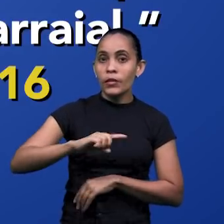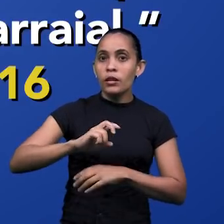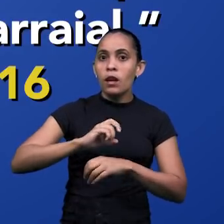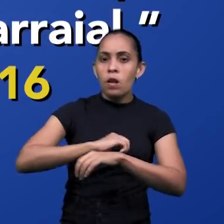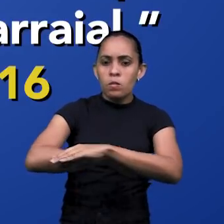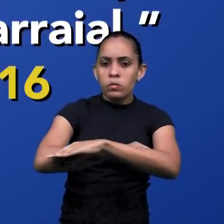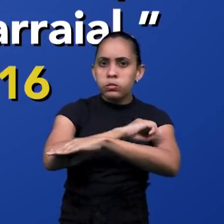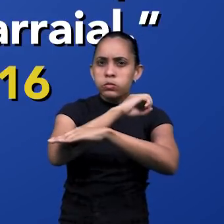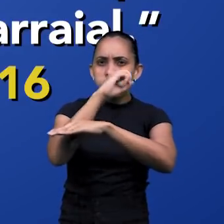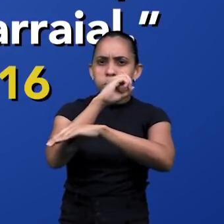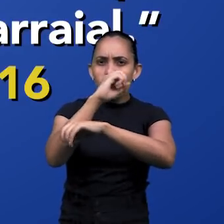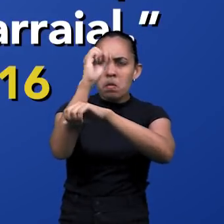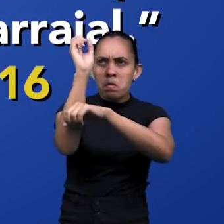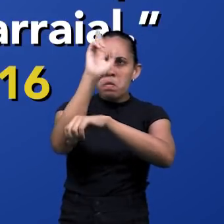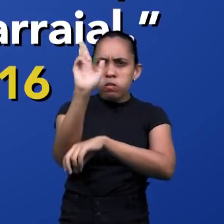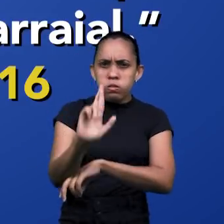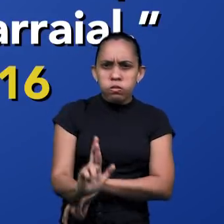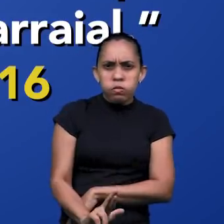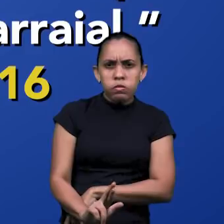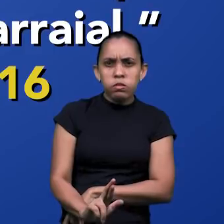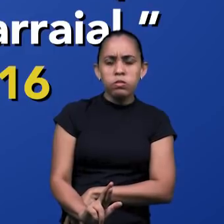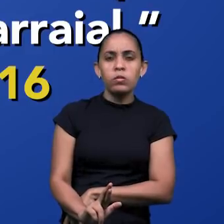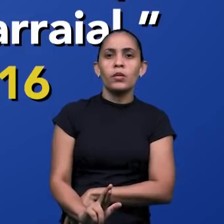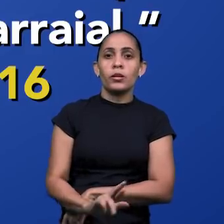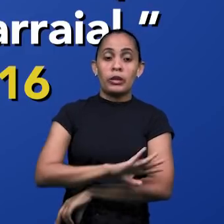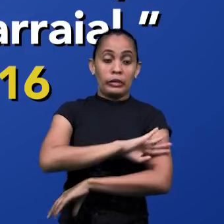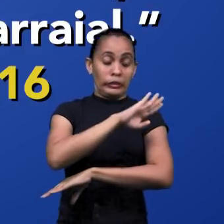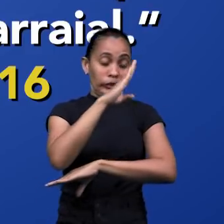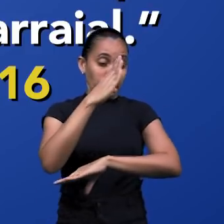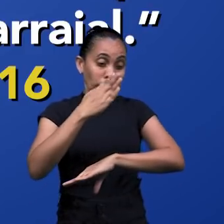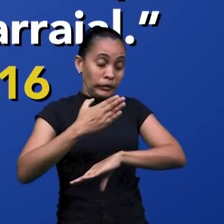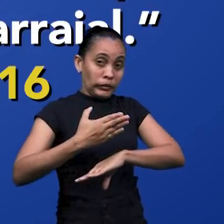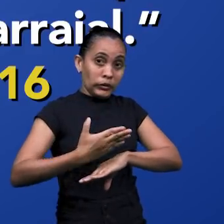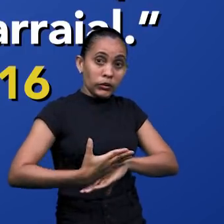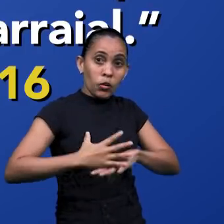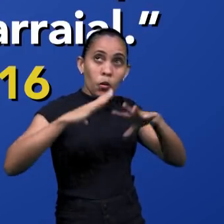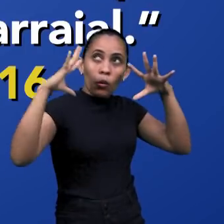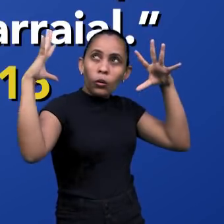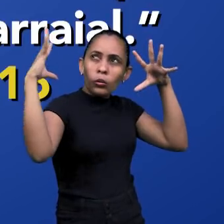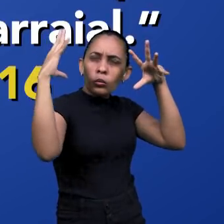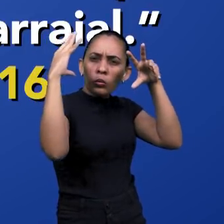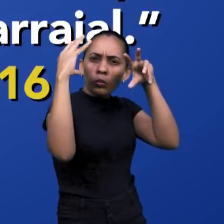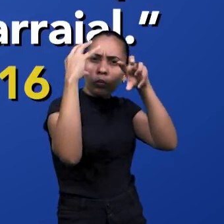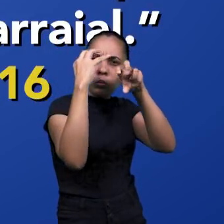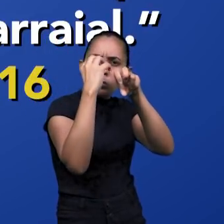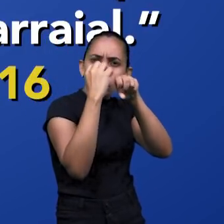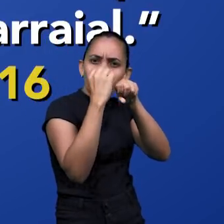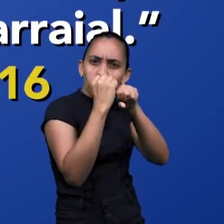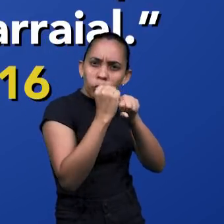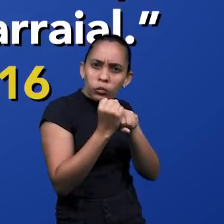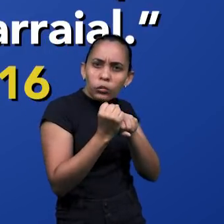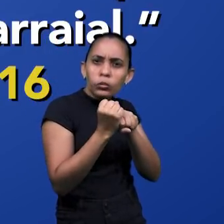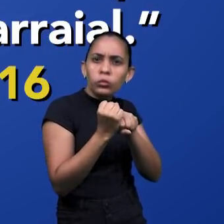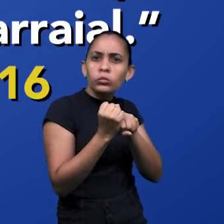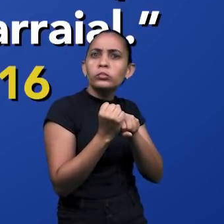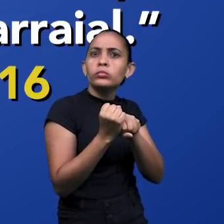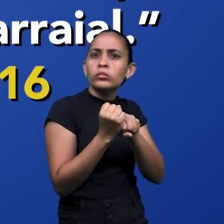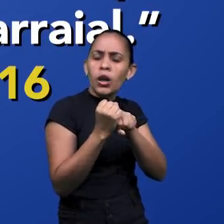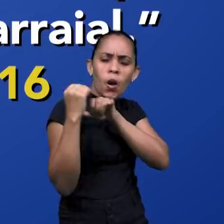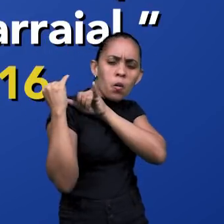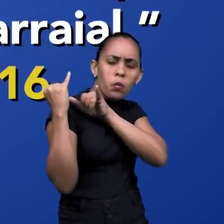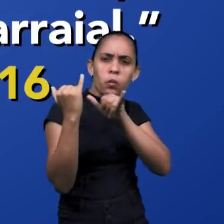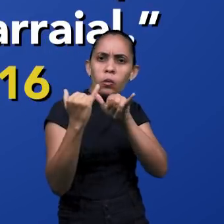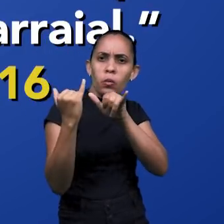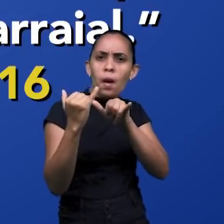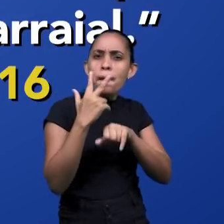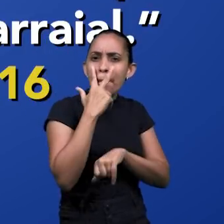trovões e relâmpagos sobre o monte e uma espessa nuvem e um sonido de buzina muito forte,